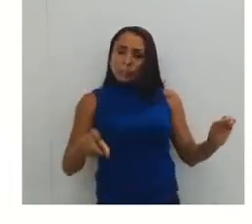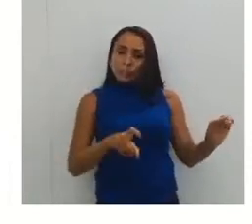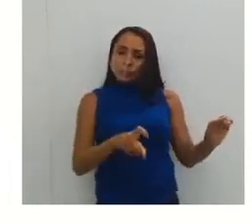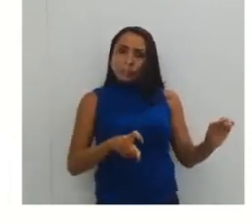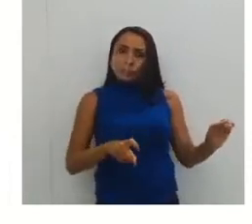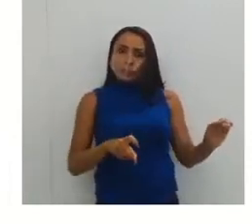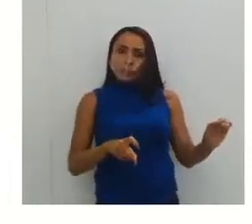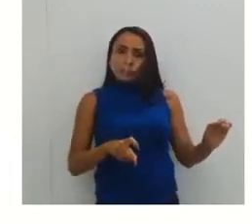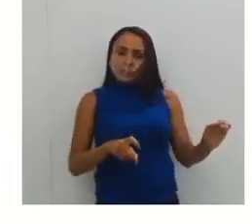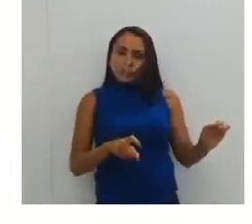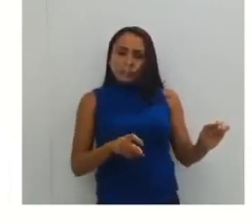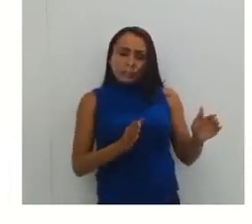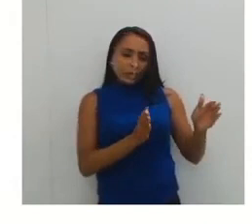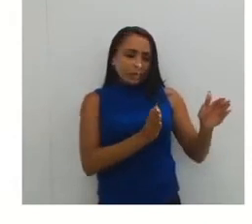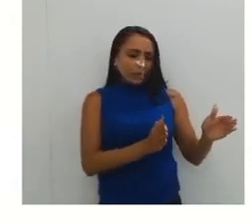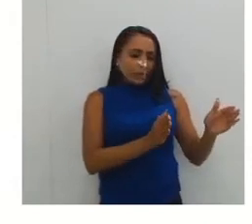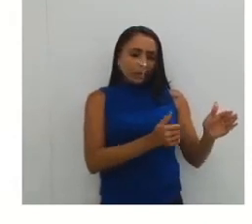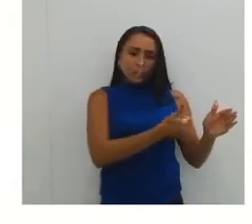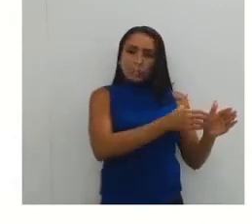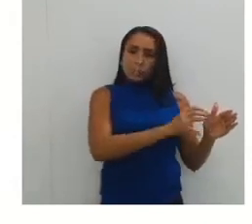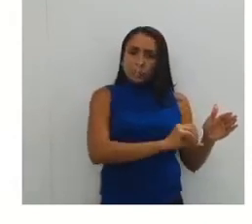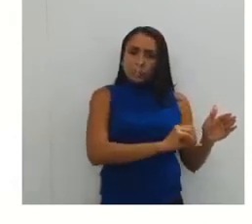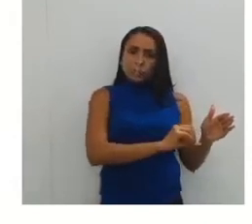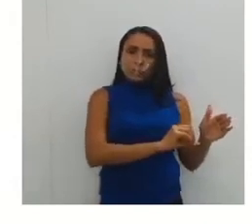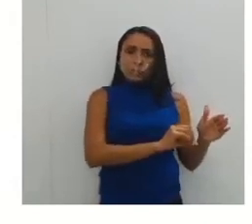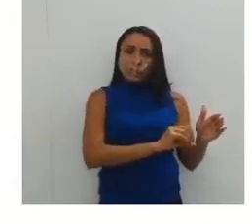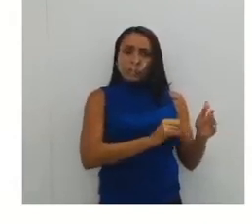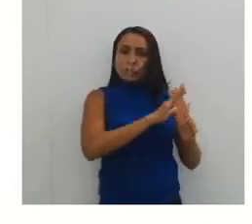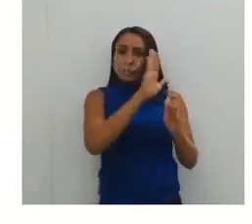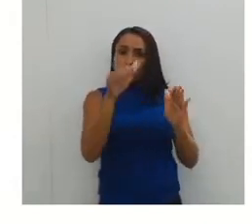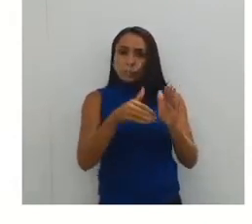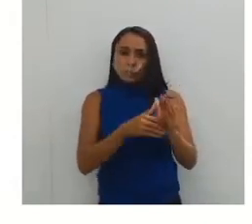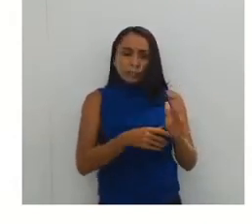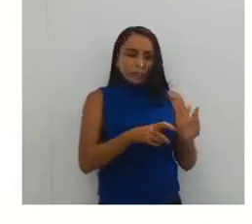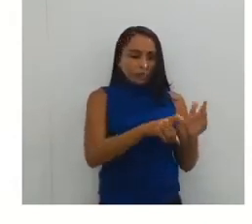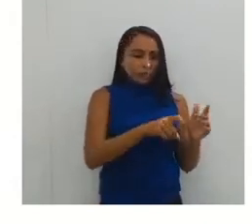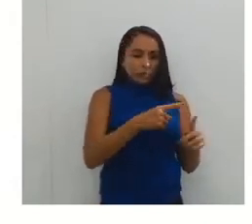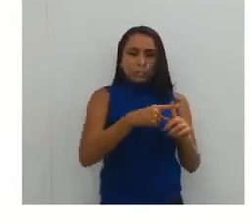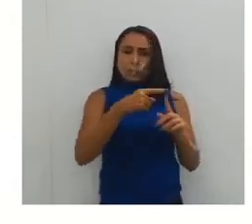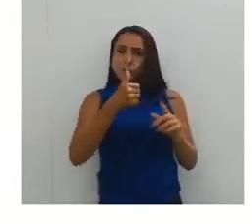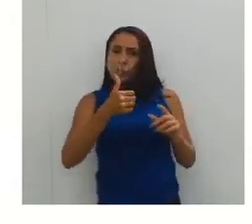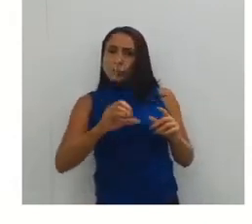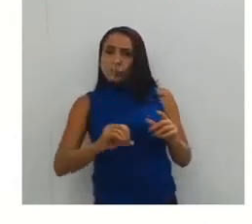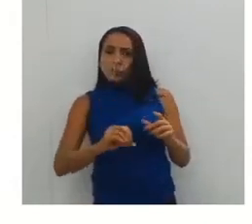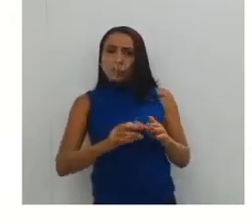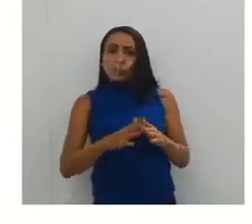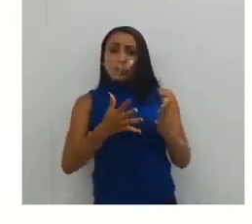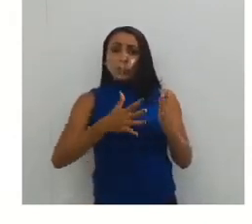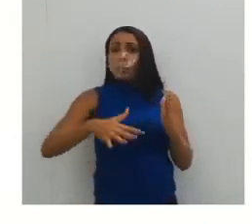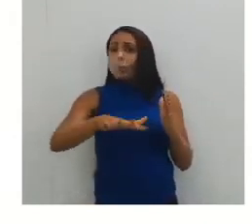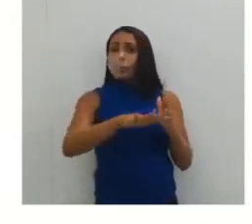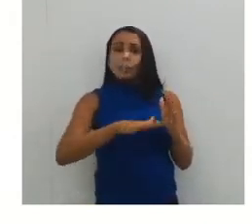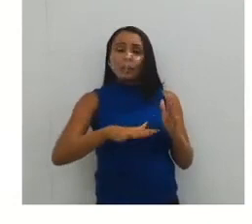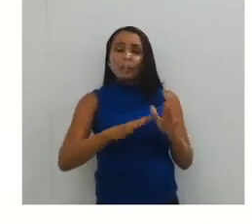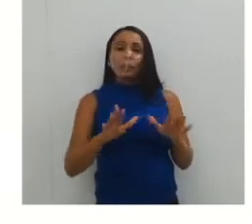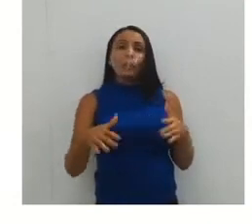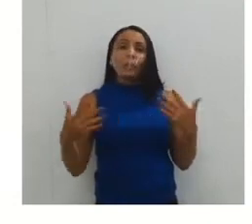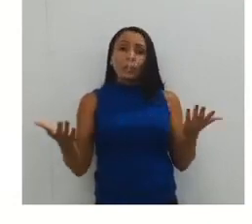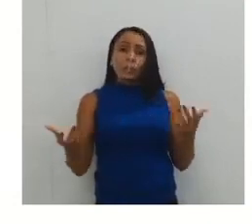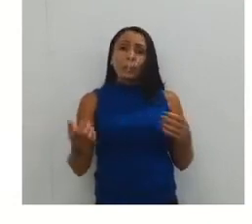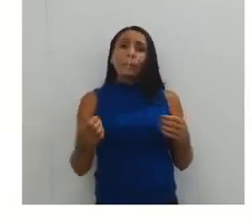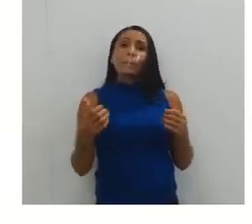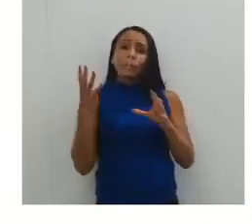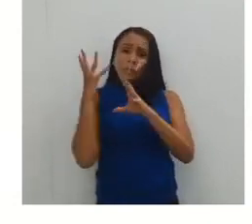esse pedacinho é 10. Isso tudo fica x mais 10. Então, qual é a área disso? A gente podia somar,